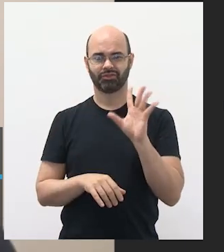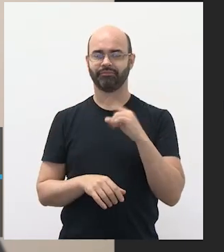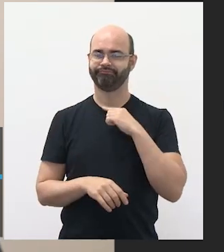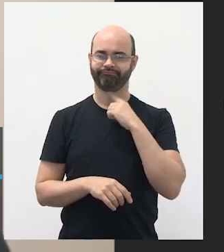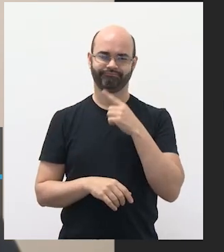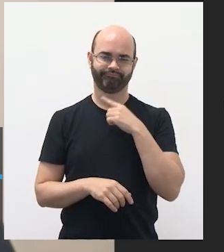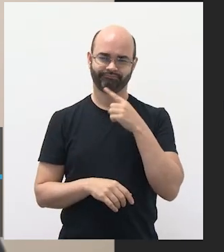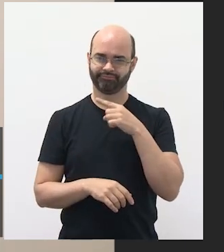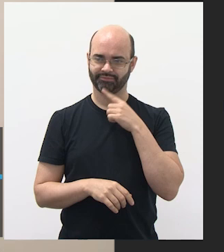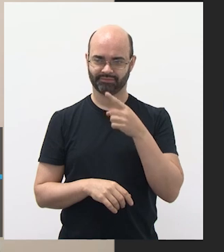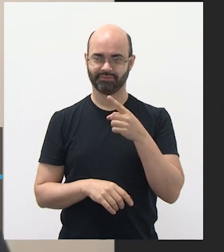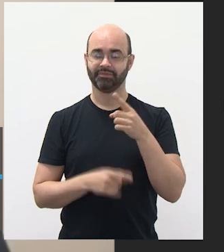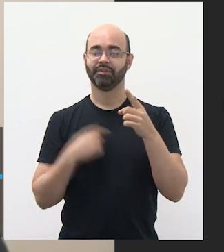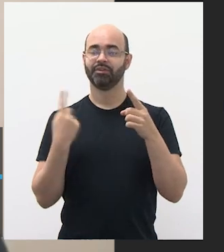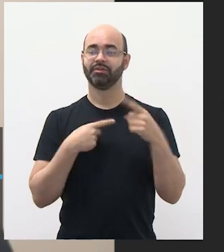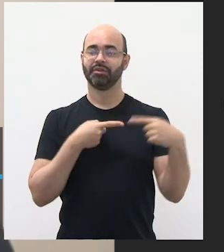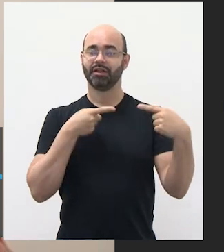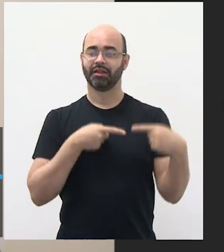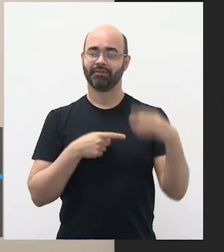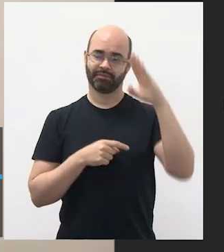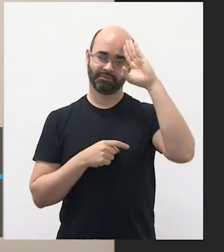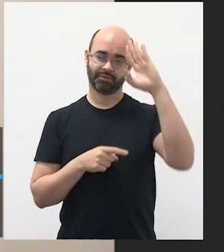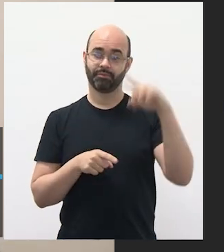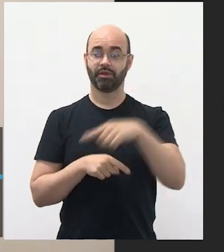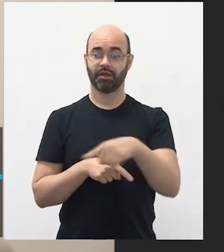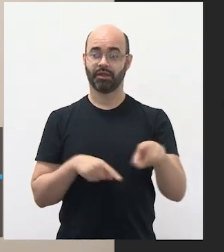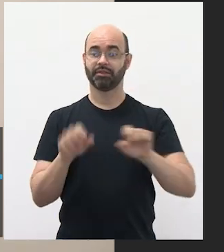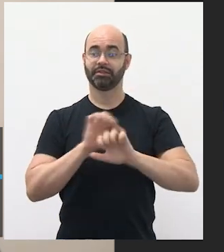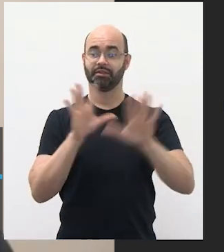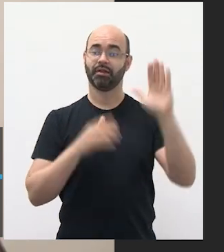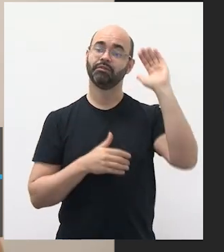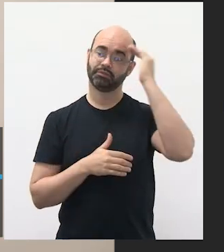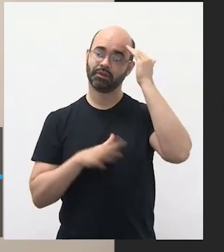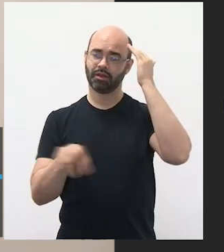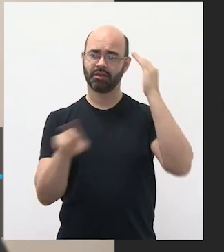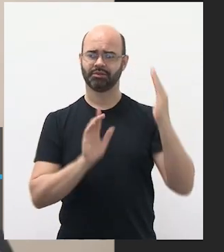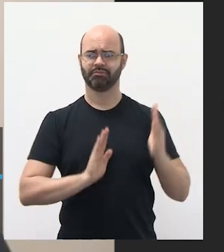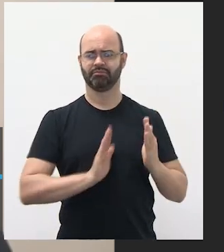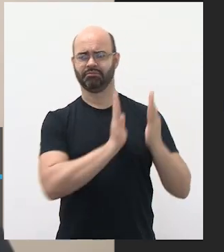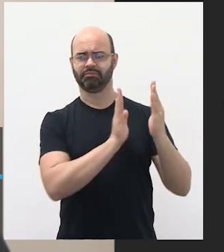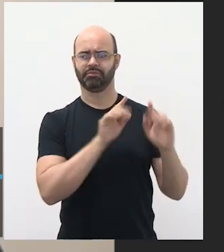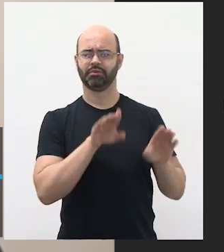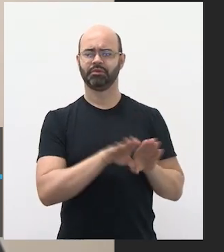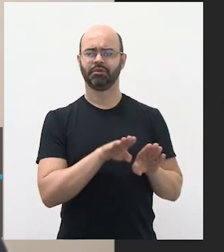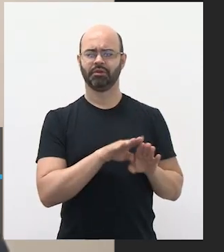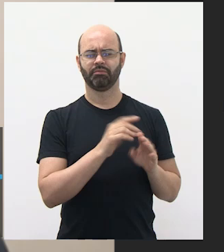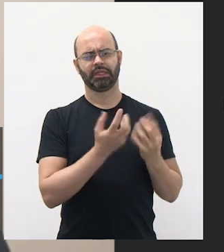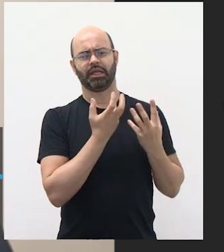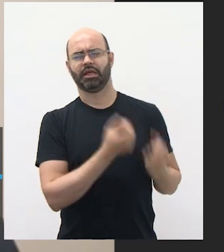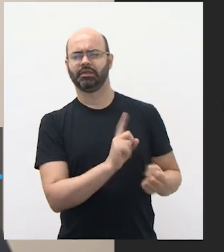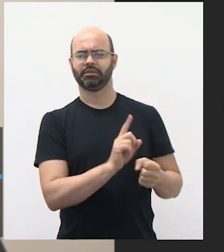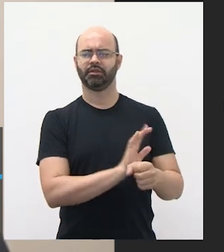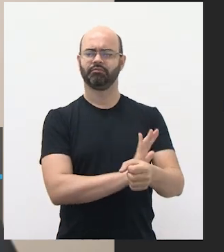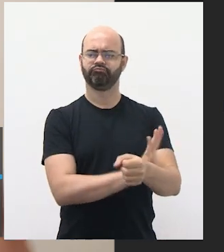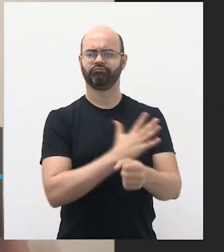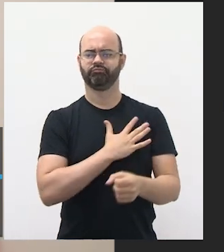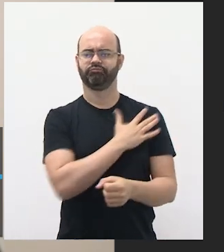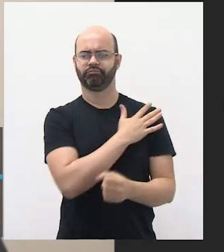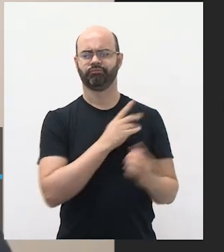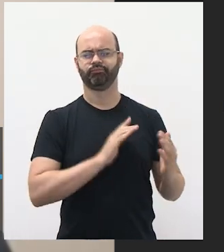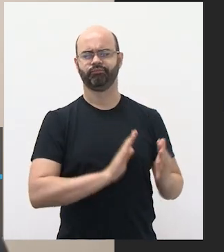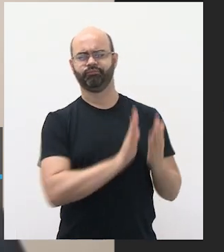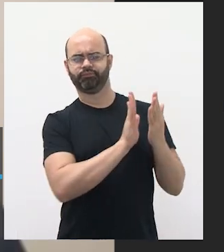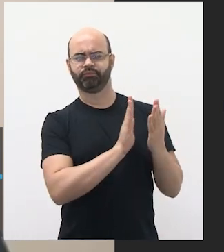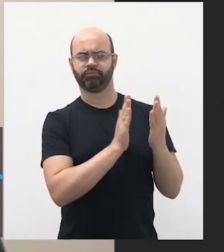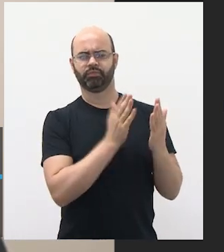é que, de fato, além de saberem, eles também possam enfrentar o preconceito e a discriminação. E aí, dentro dos